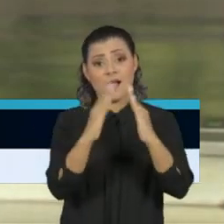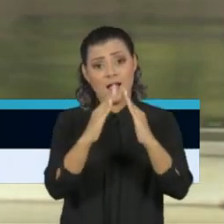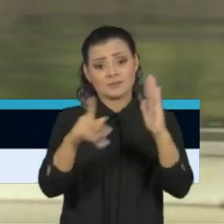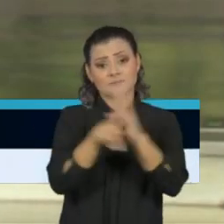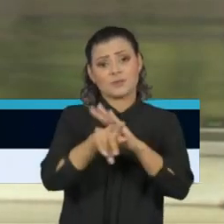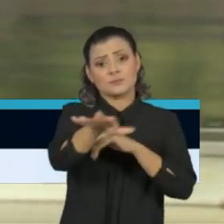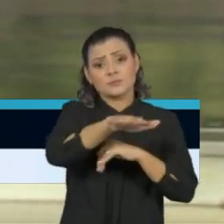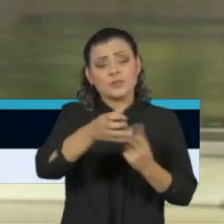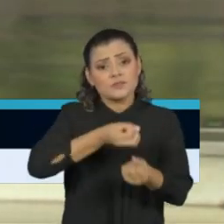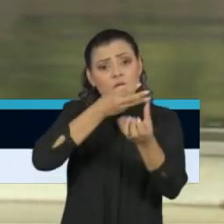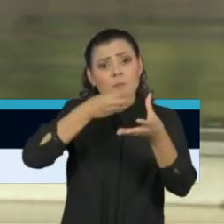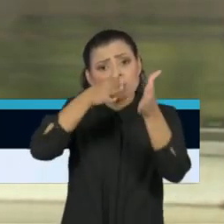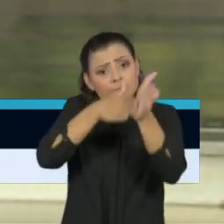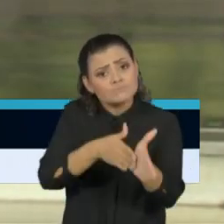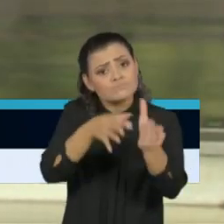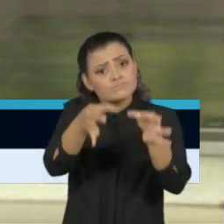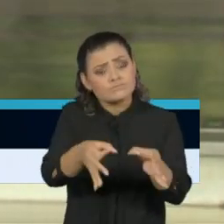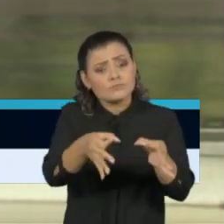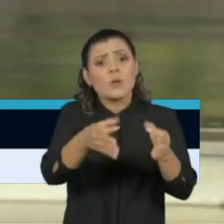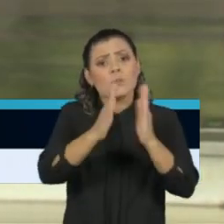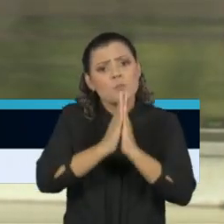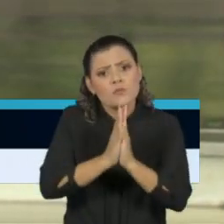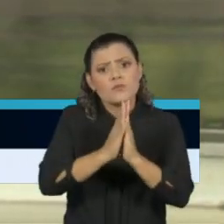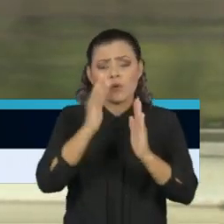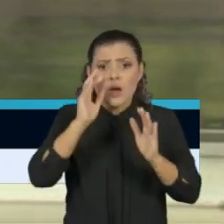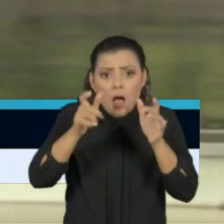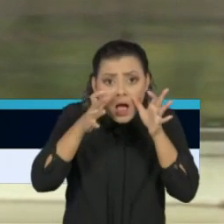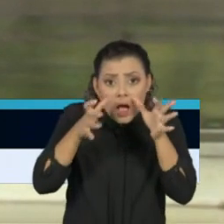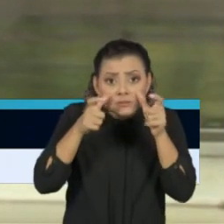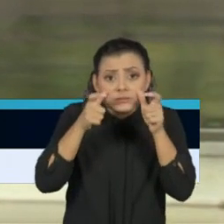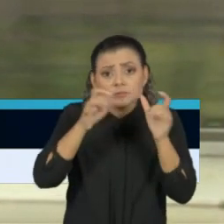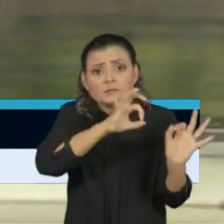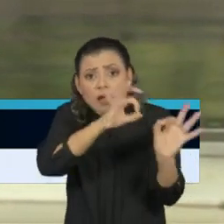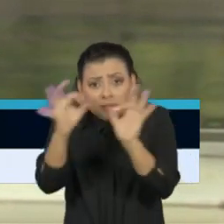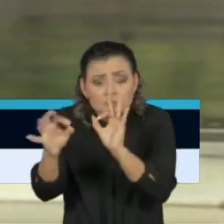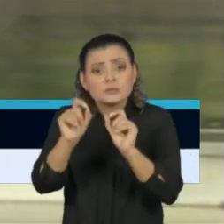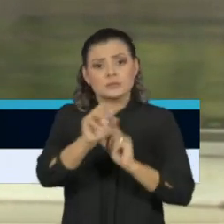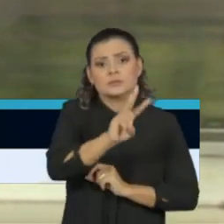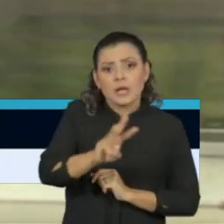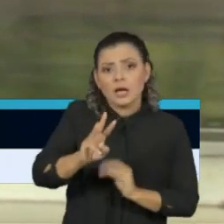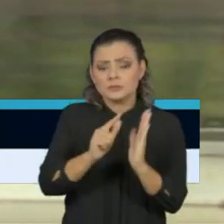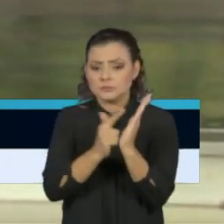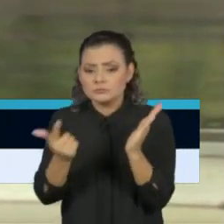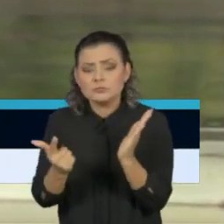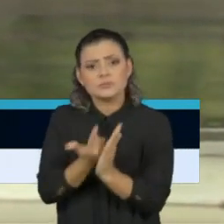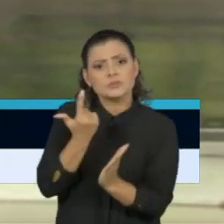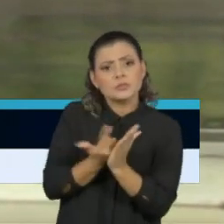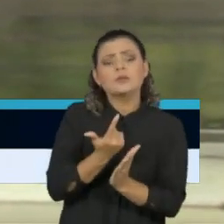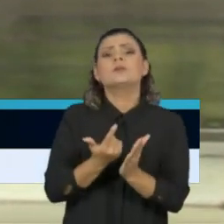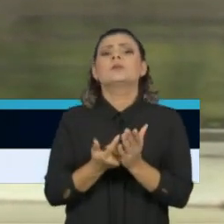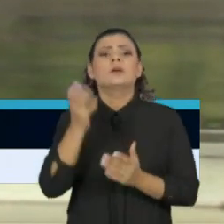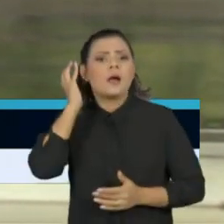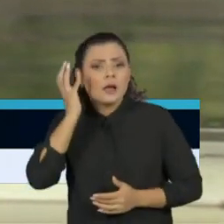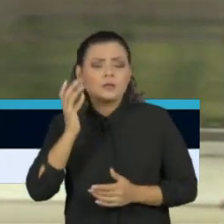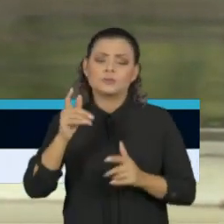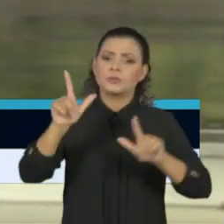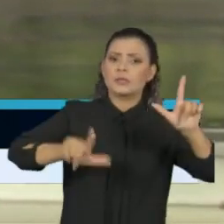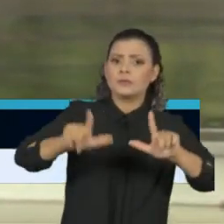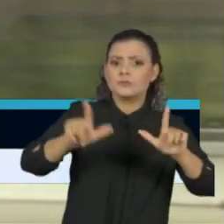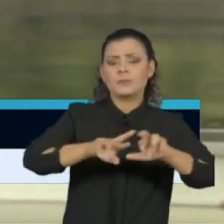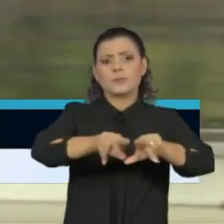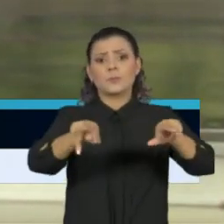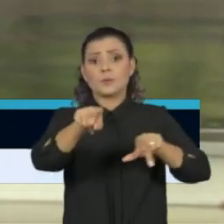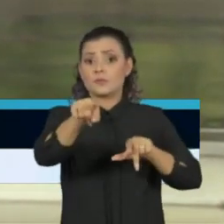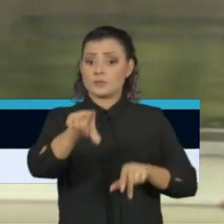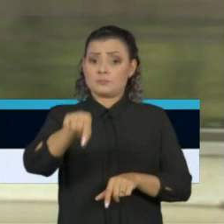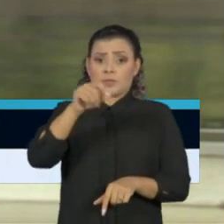vez, siga jornais, revistas, sites, emissoras de rádio, emissoras de televisão, da